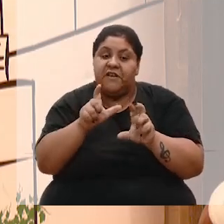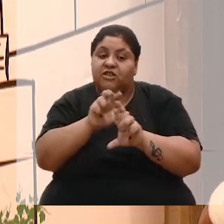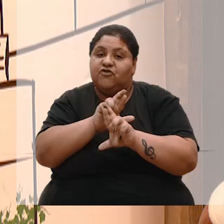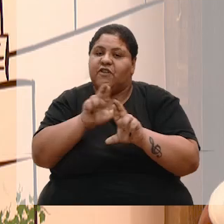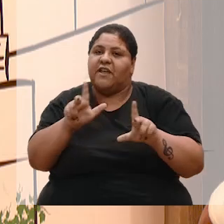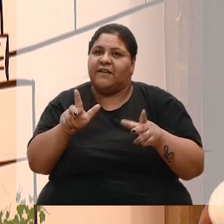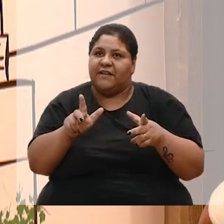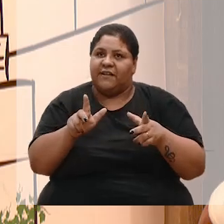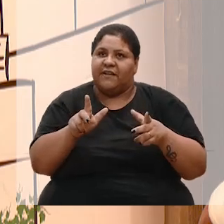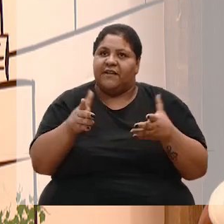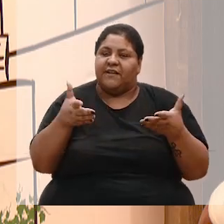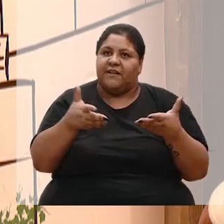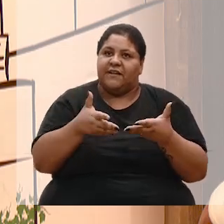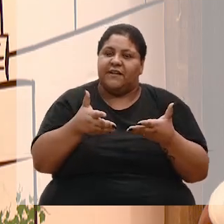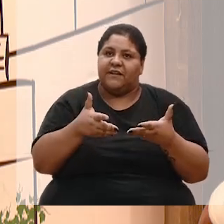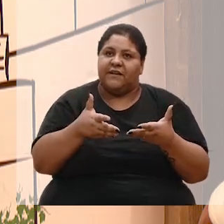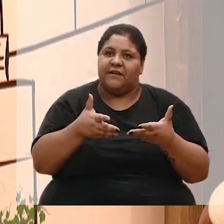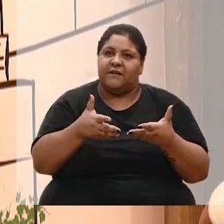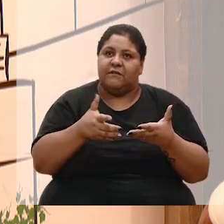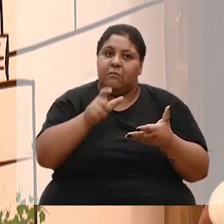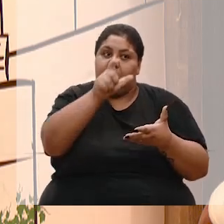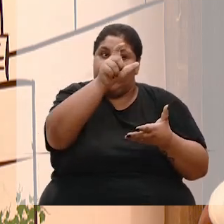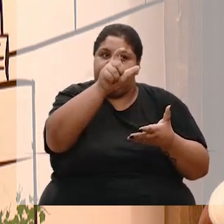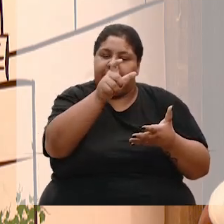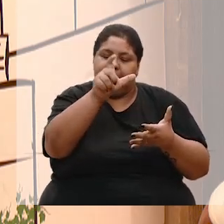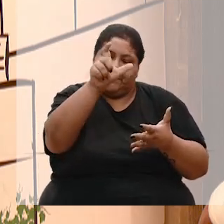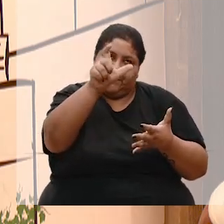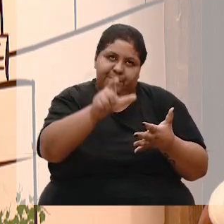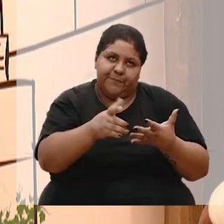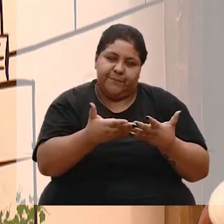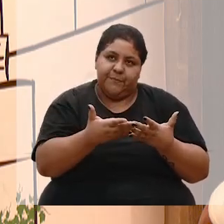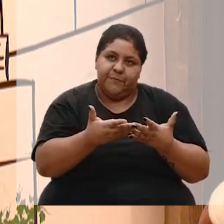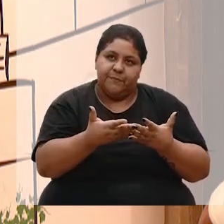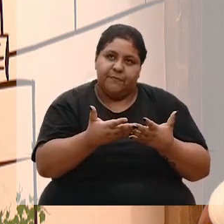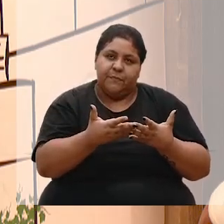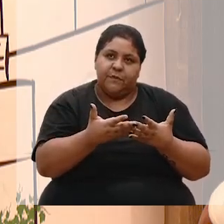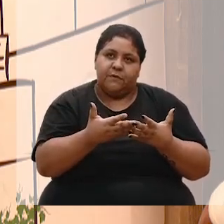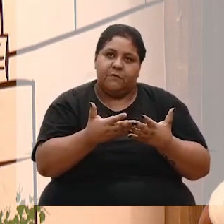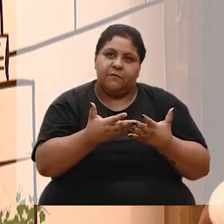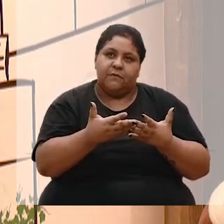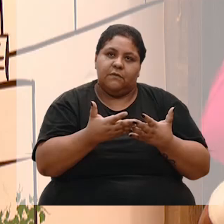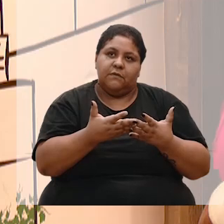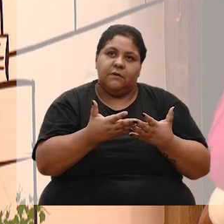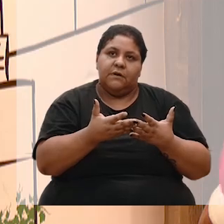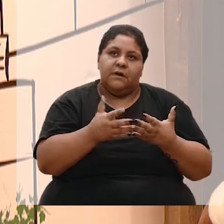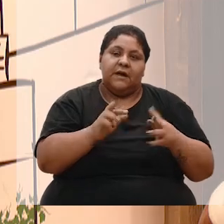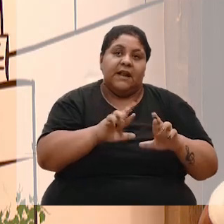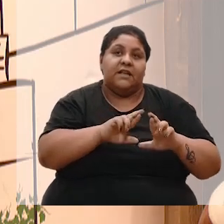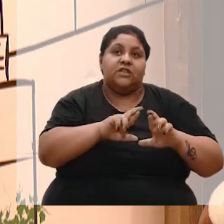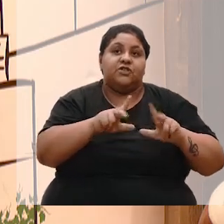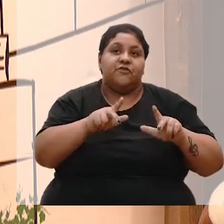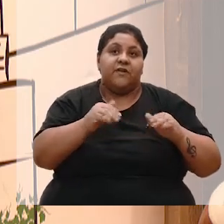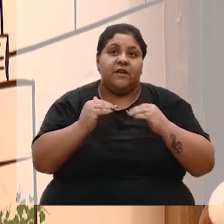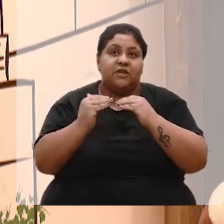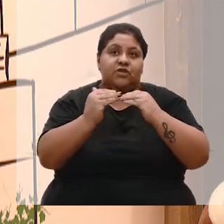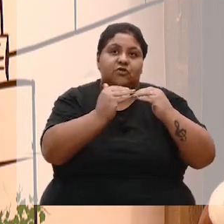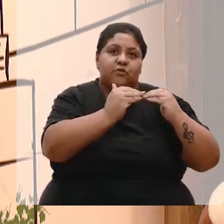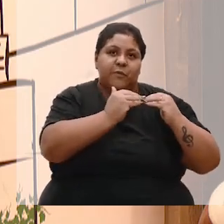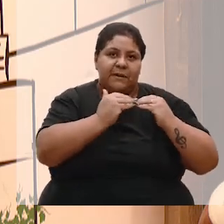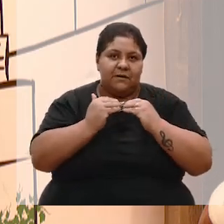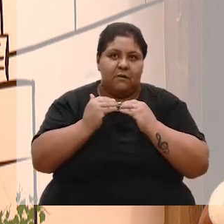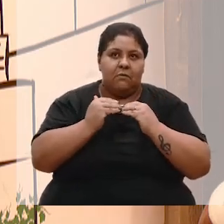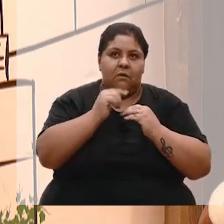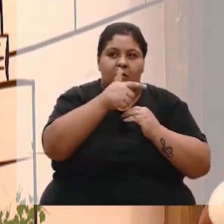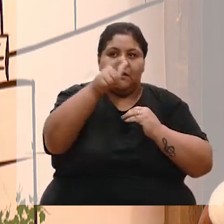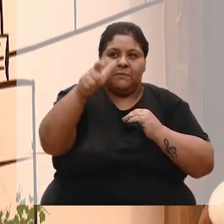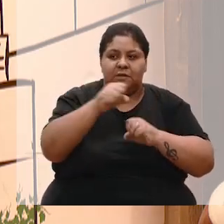diferente, a gente acaba tendo alguém que ela foge do contexto, a pessoa vai fazer um cutuco ali para mostrar que ela